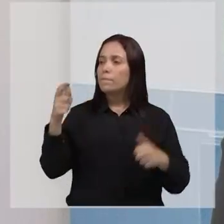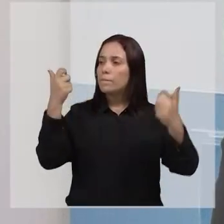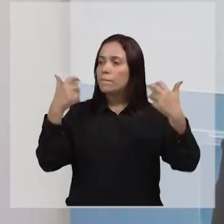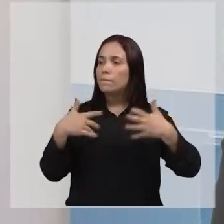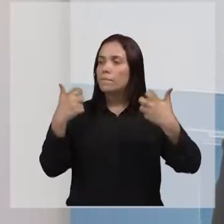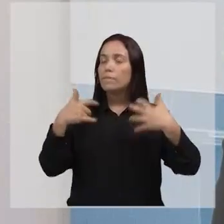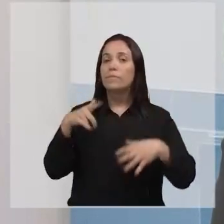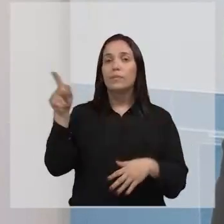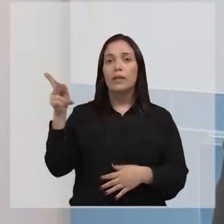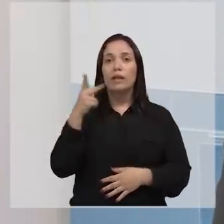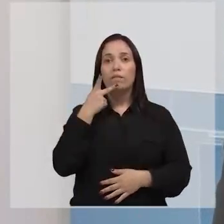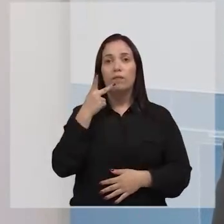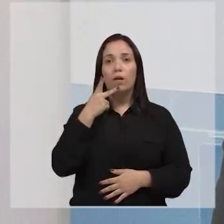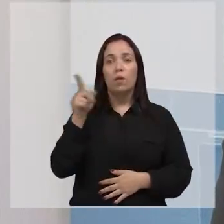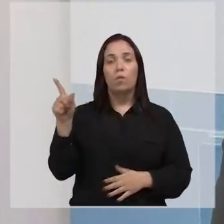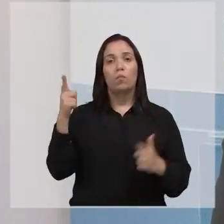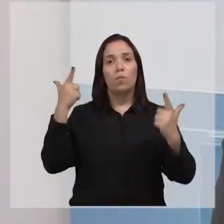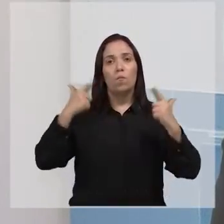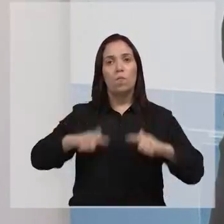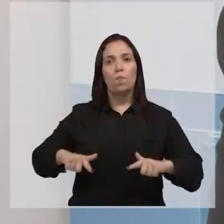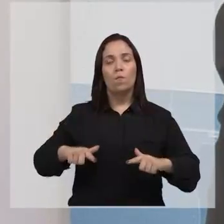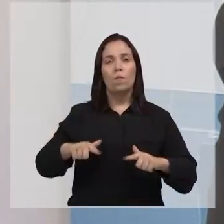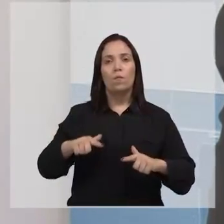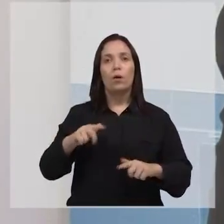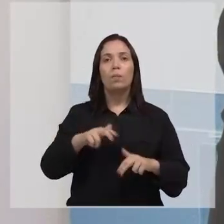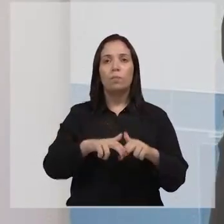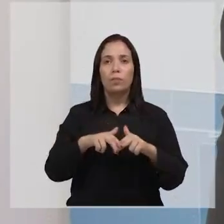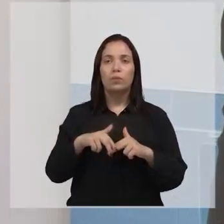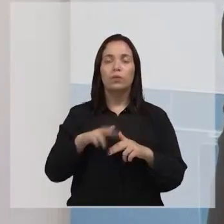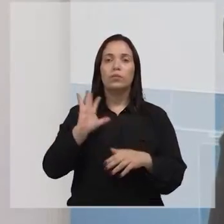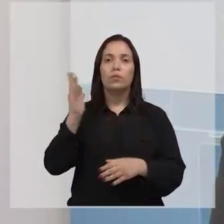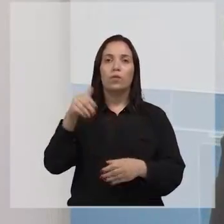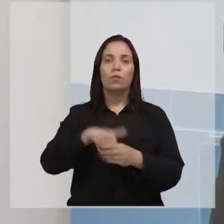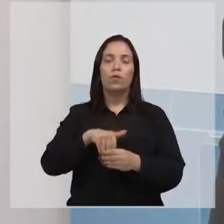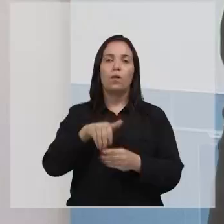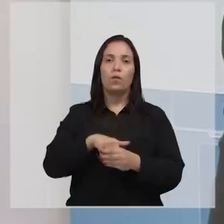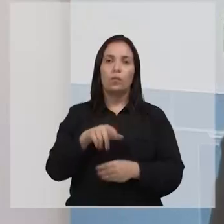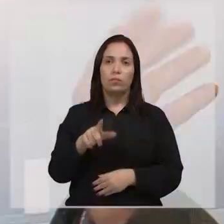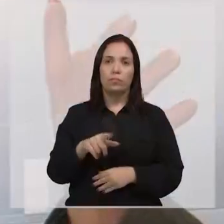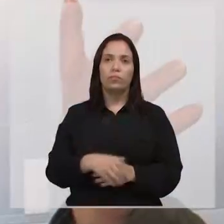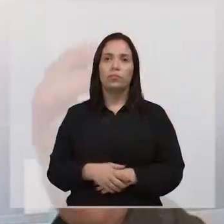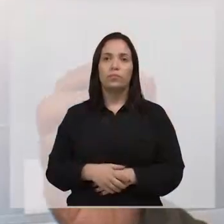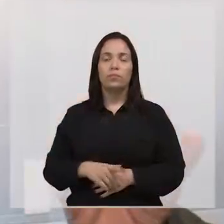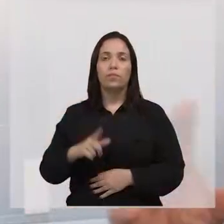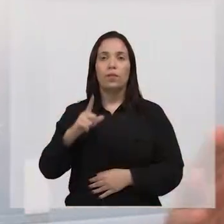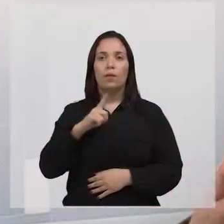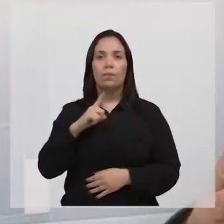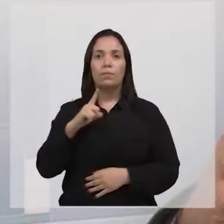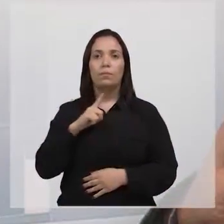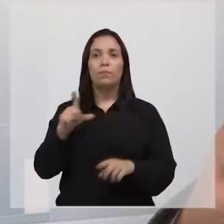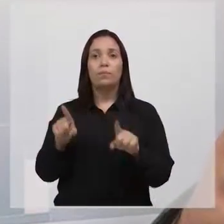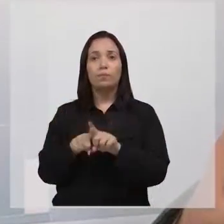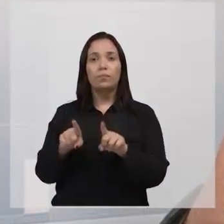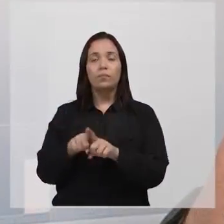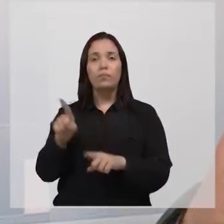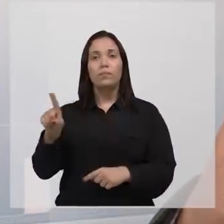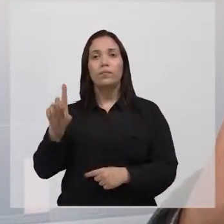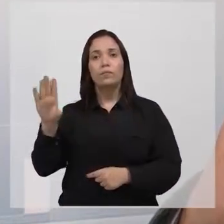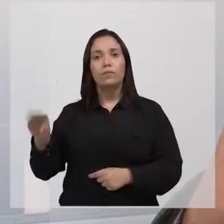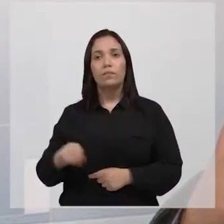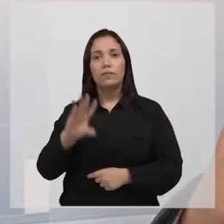se coloca numa posição isenta. A isenção dela faz com que ela tenha esses 10 pontos. Luiz. Aí você tem do outro lado uma figura do Ciro